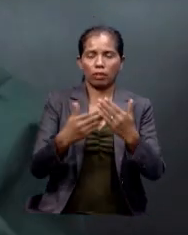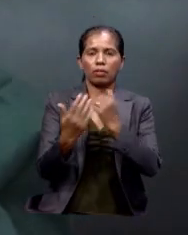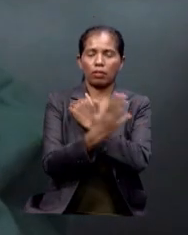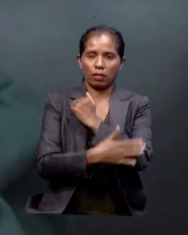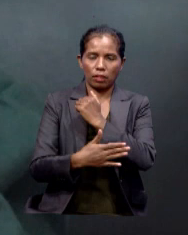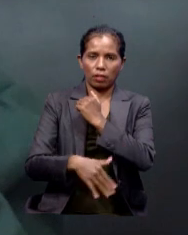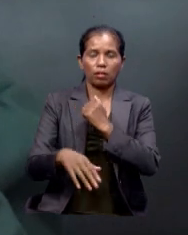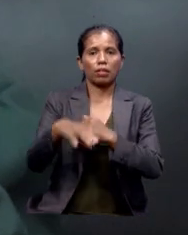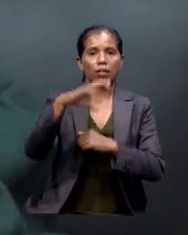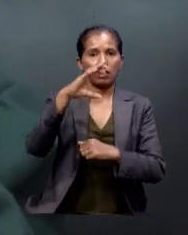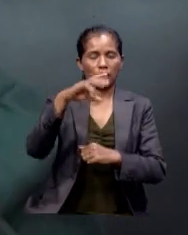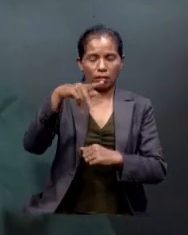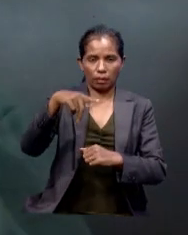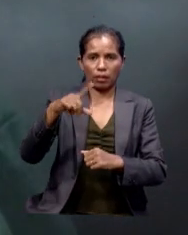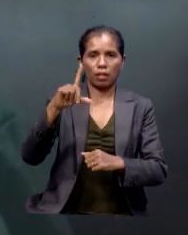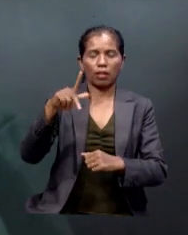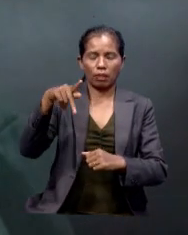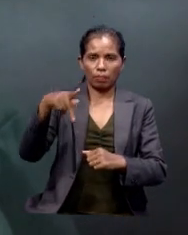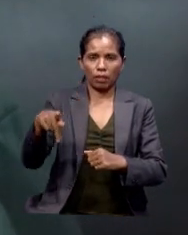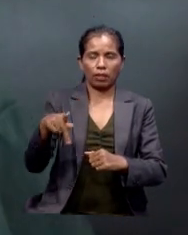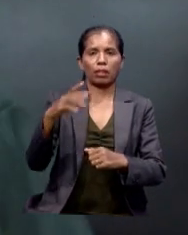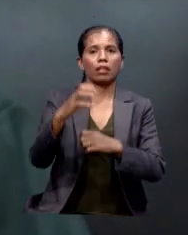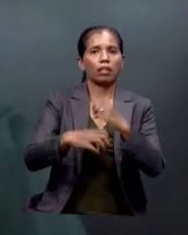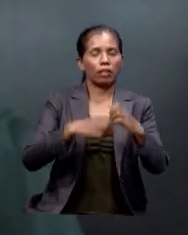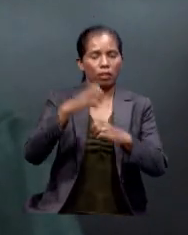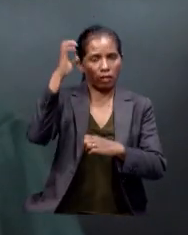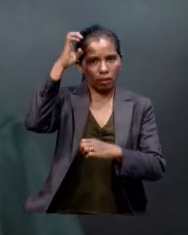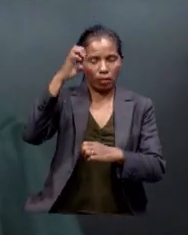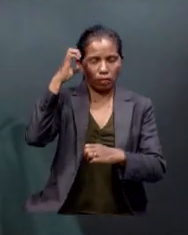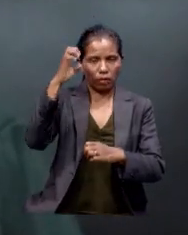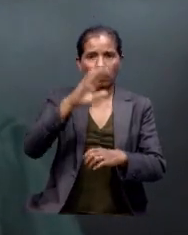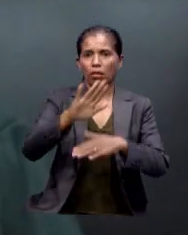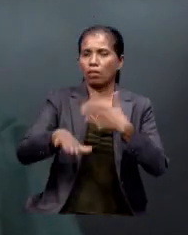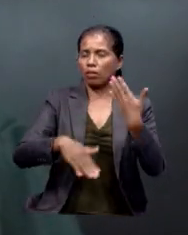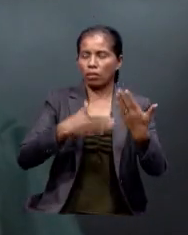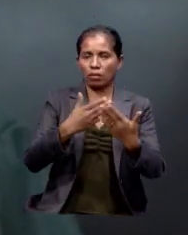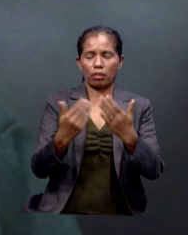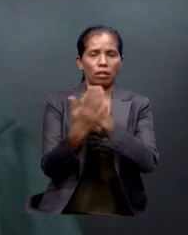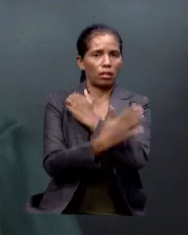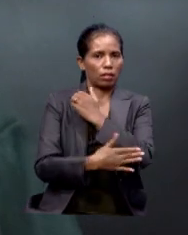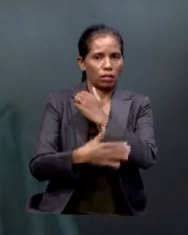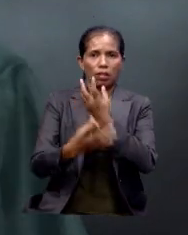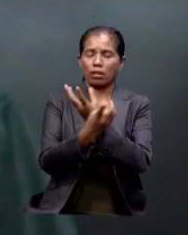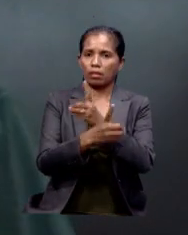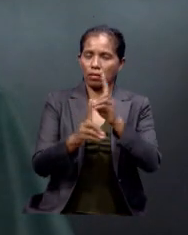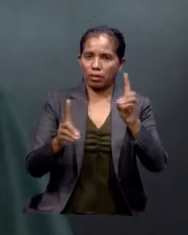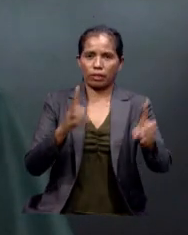CPLP, a União Europeia, todos os outros países democráticos do